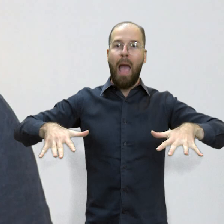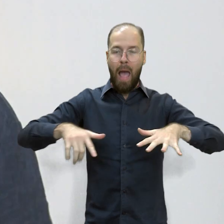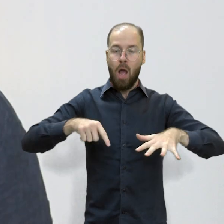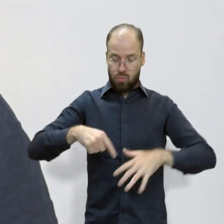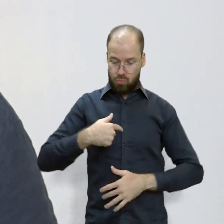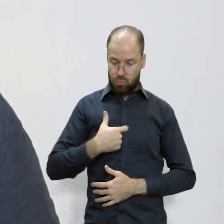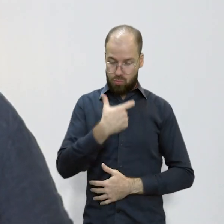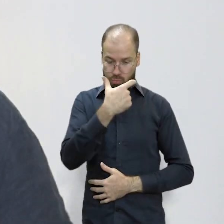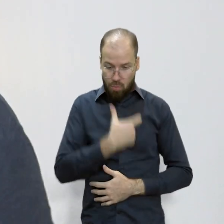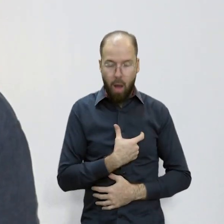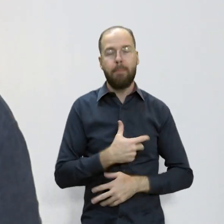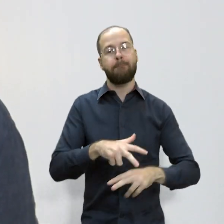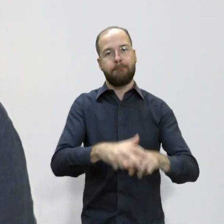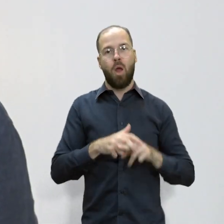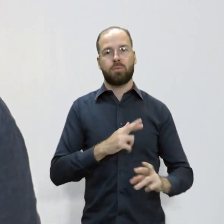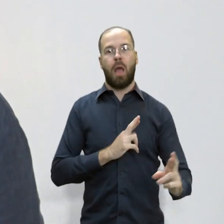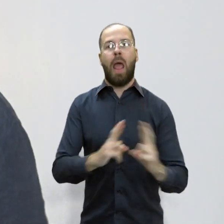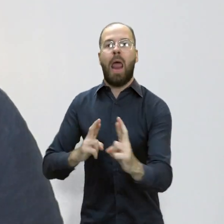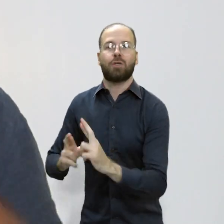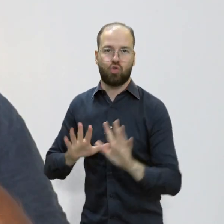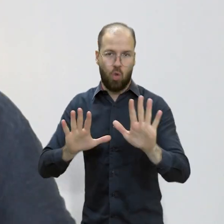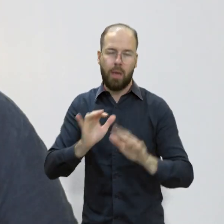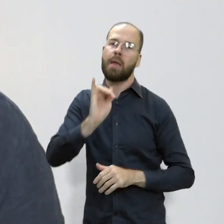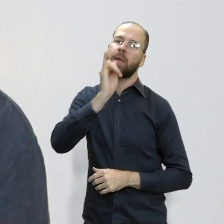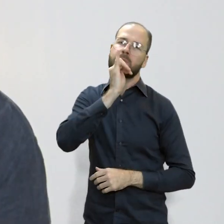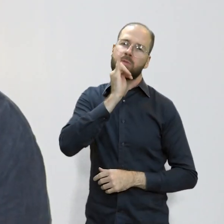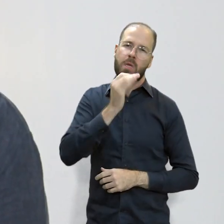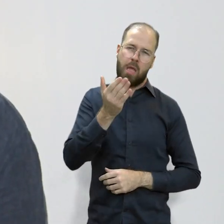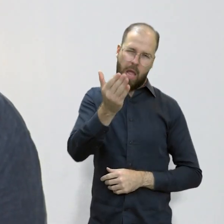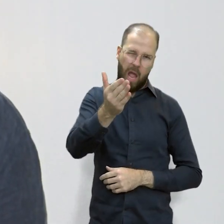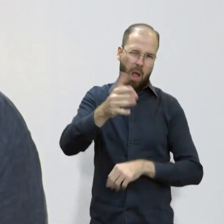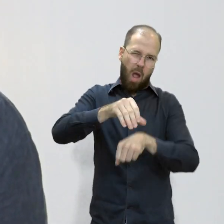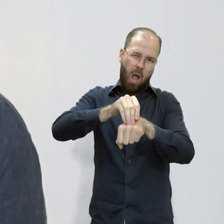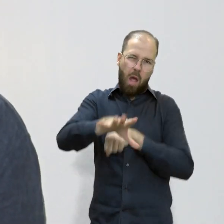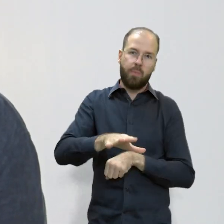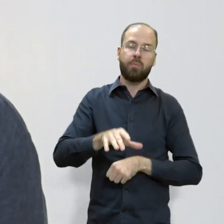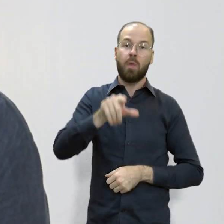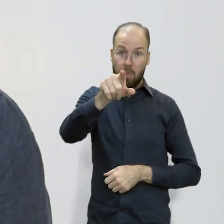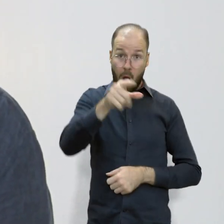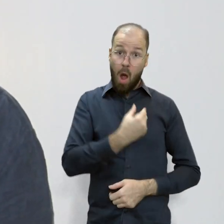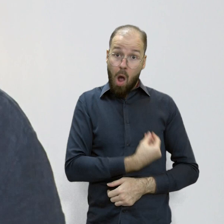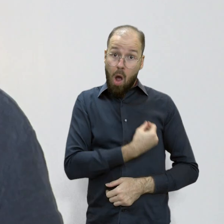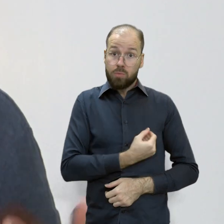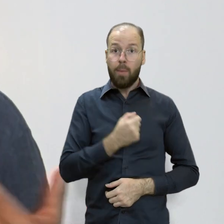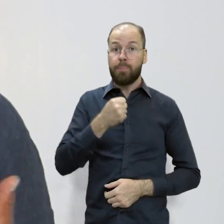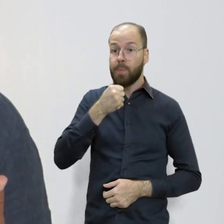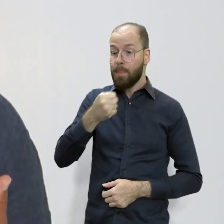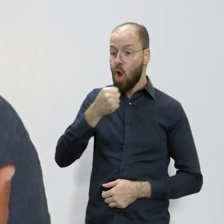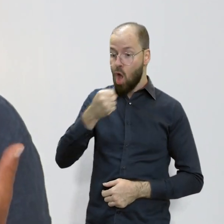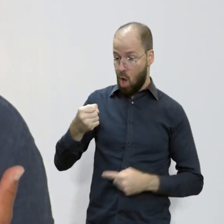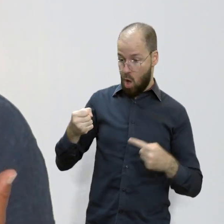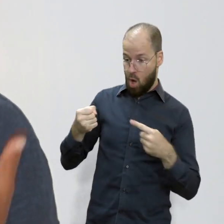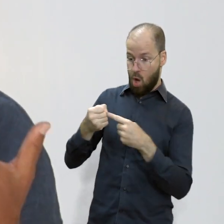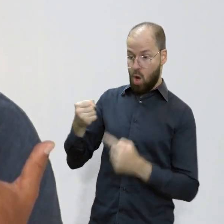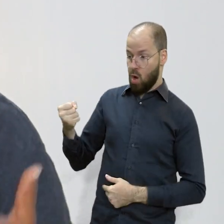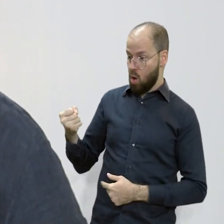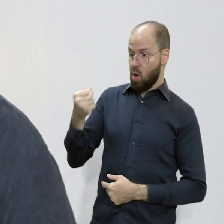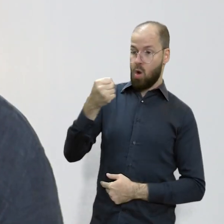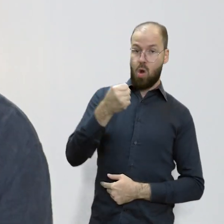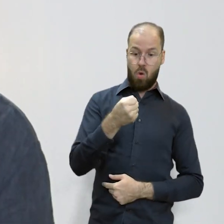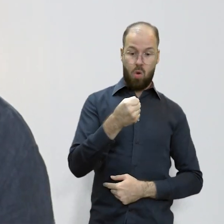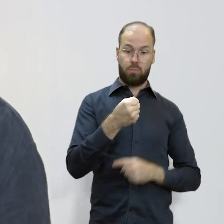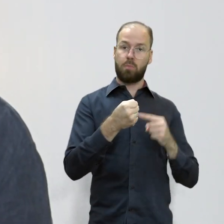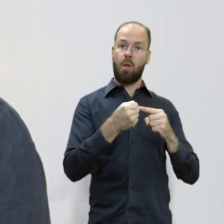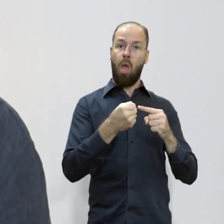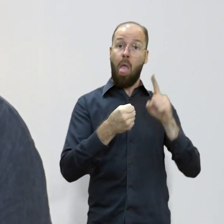quais você se relaciona. Vou dar um exemplo para você, né? Você está usando o microfone, significa que o microfone apareceu para você como uma coisa